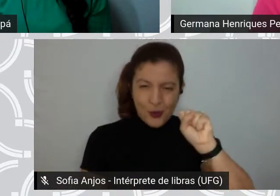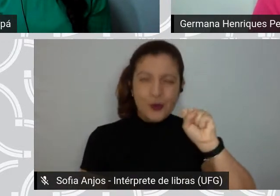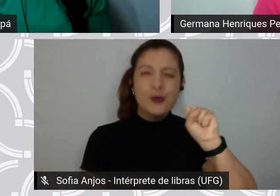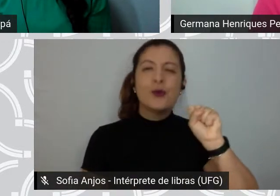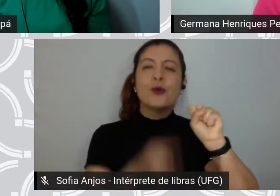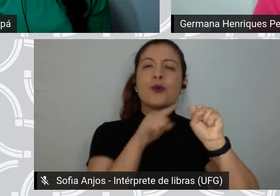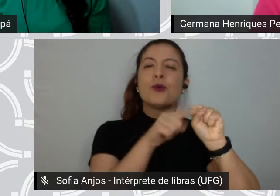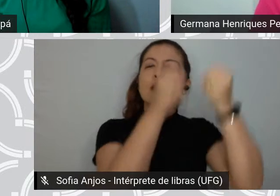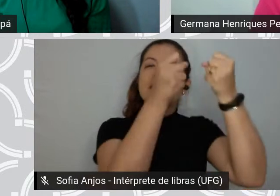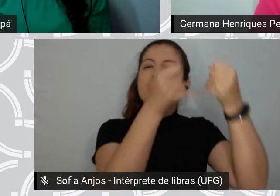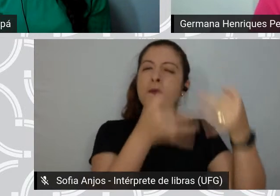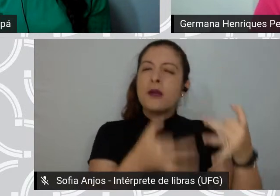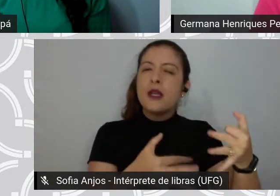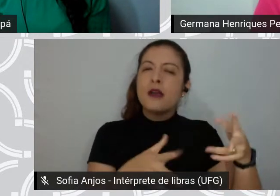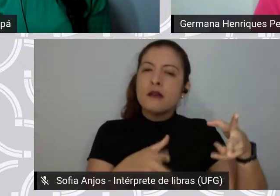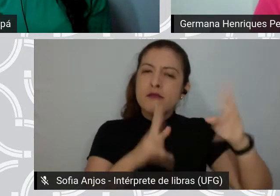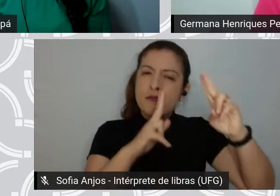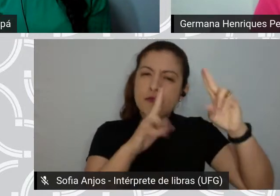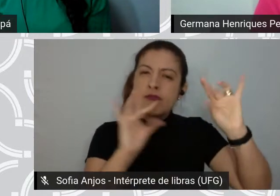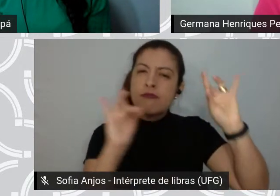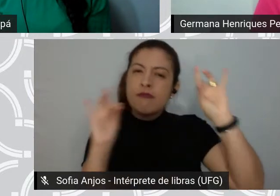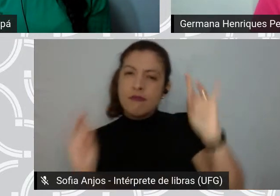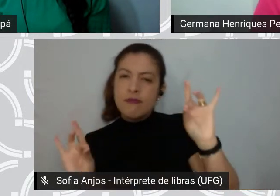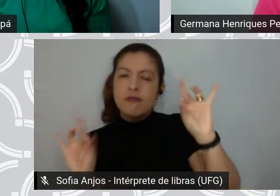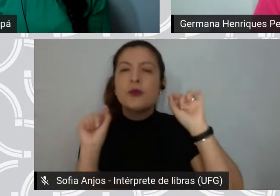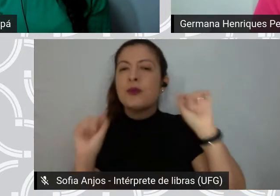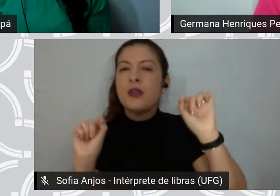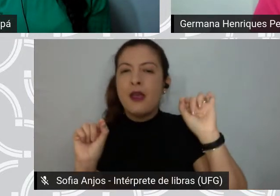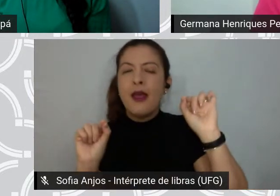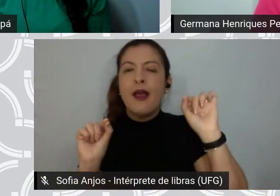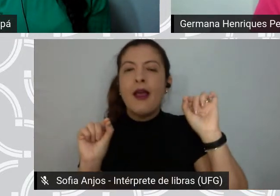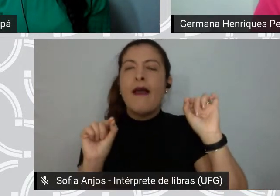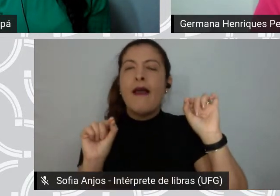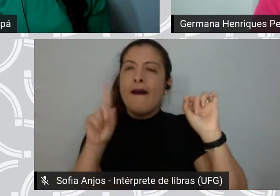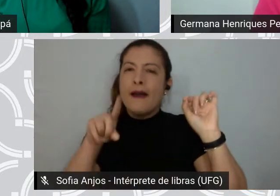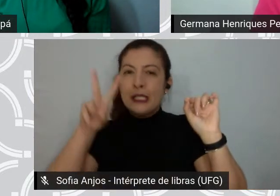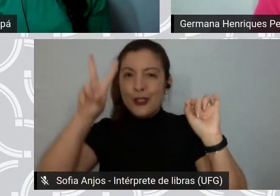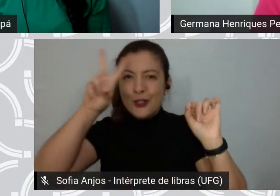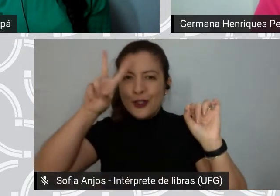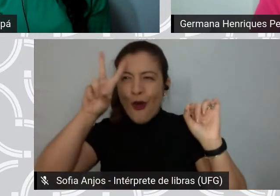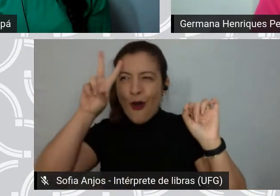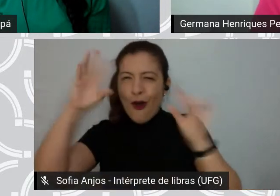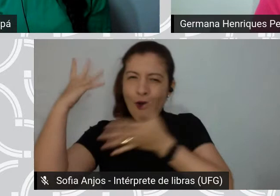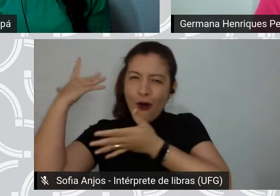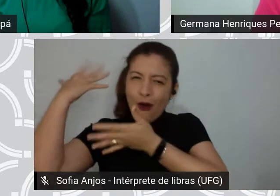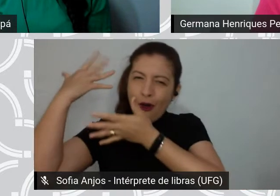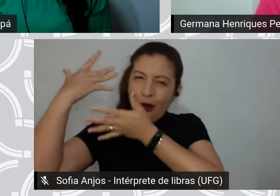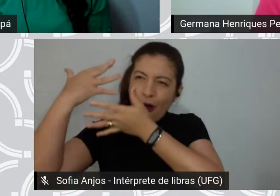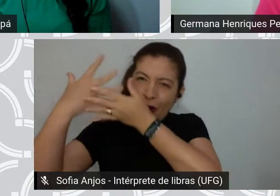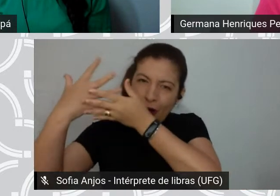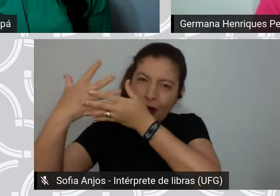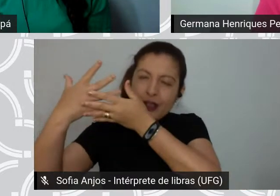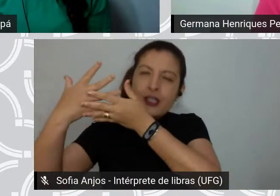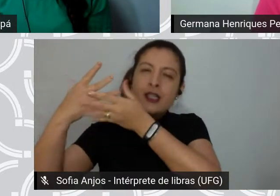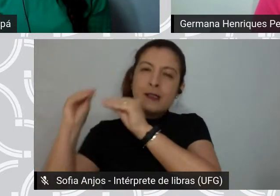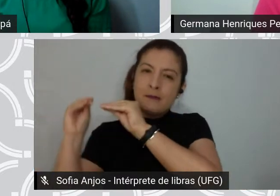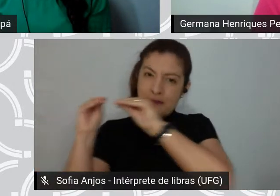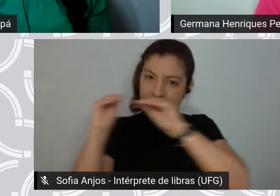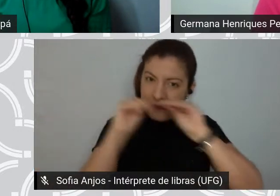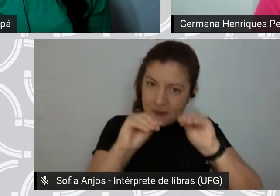tomar a história a contrapelo, né, e trazer para o presente a reflexão sobre o passado,